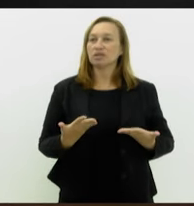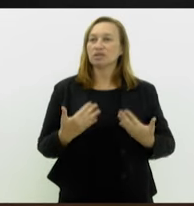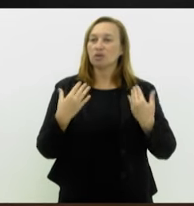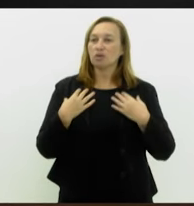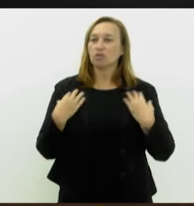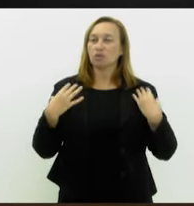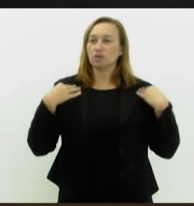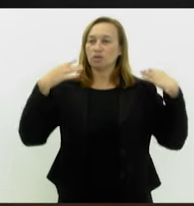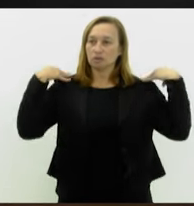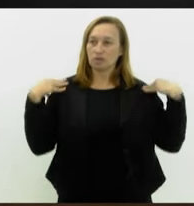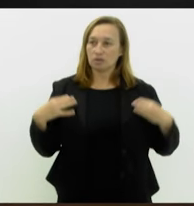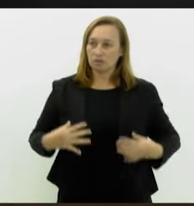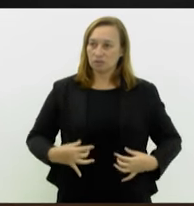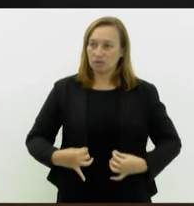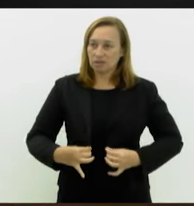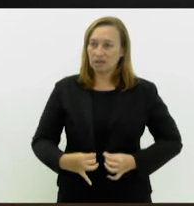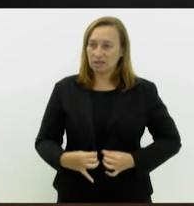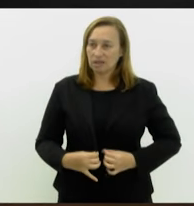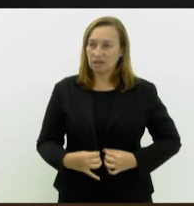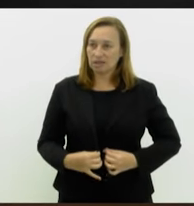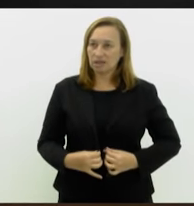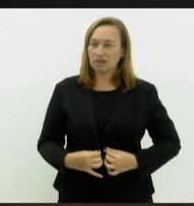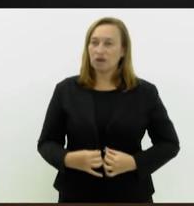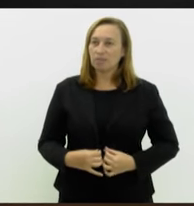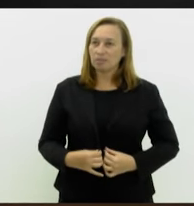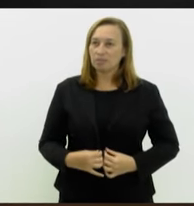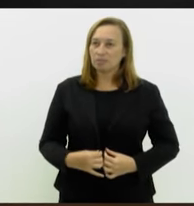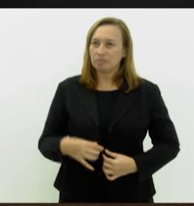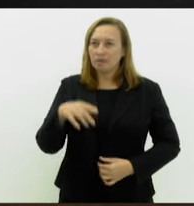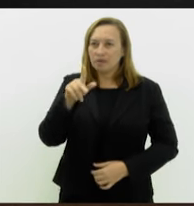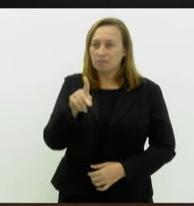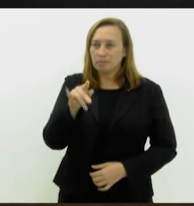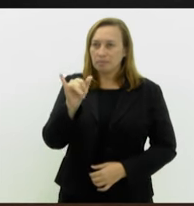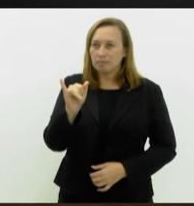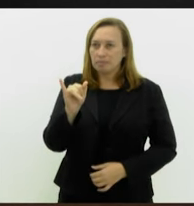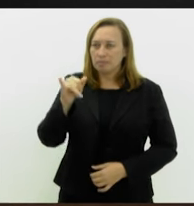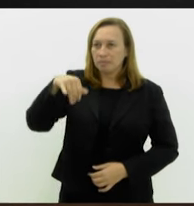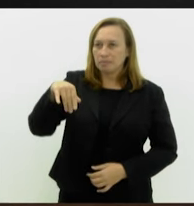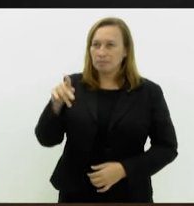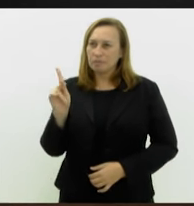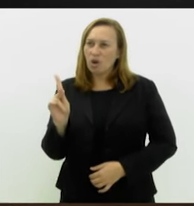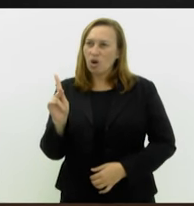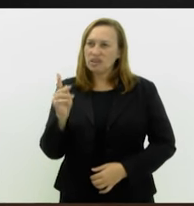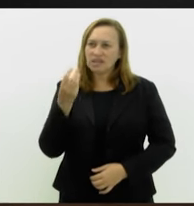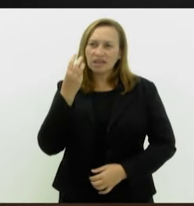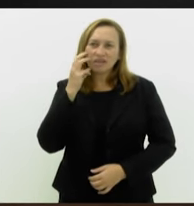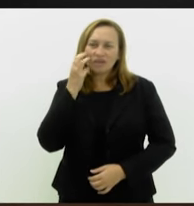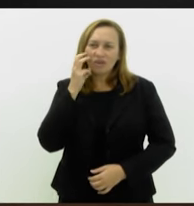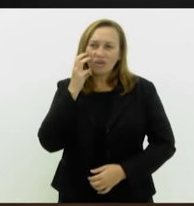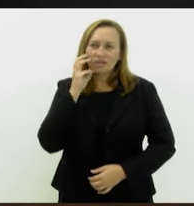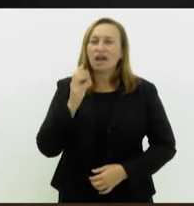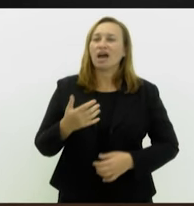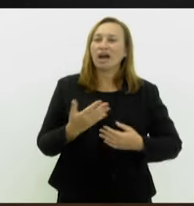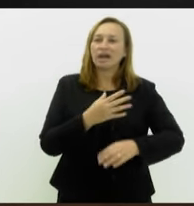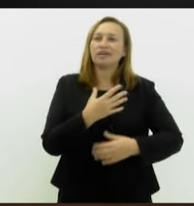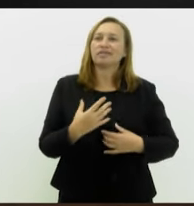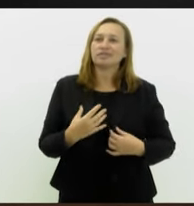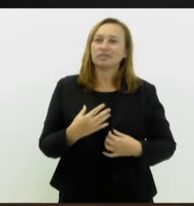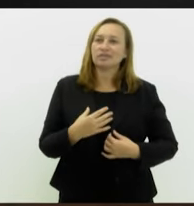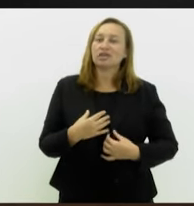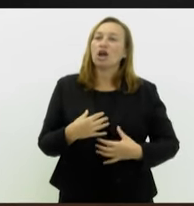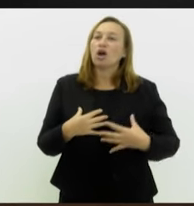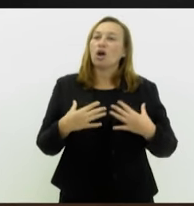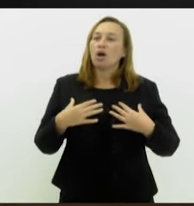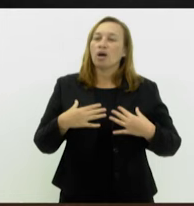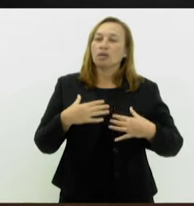terninho pink com uma blusa branca e e meu cabelo está cor de